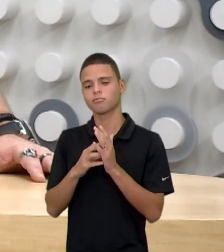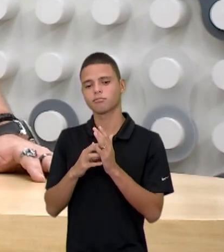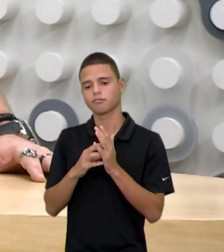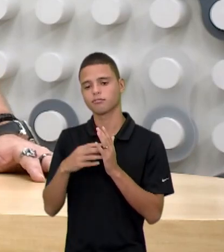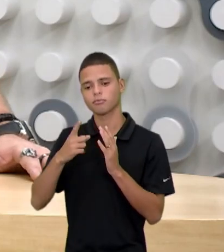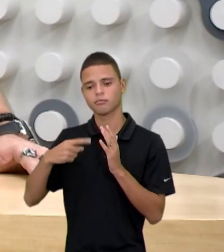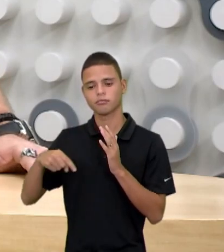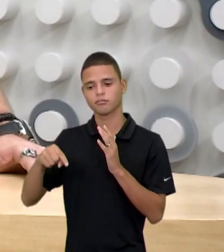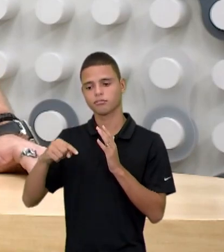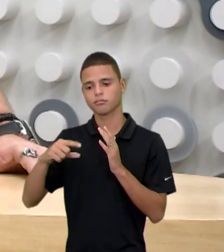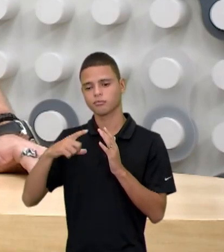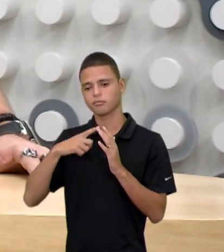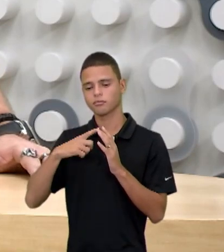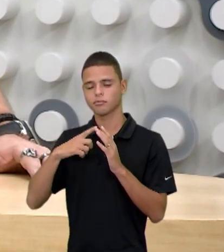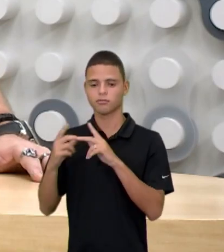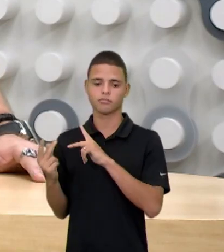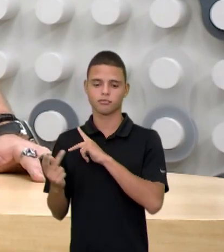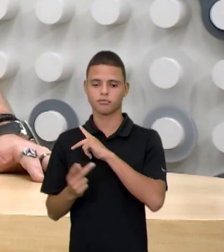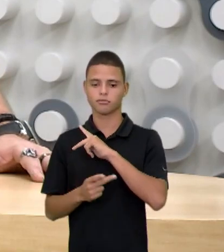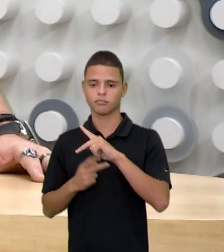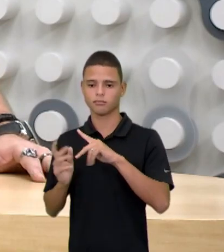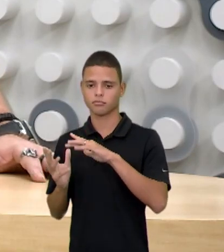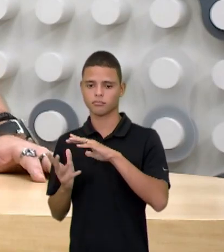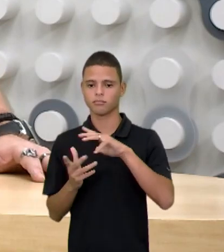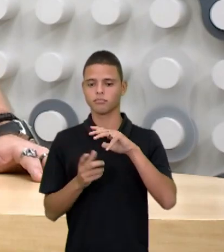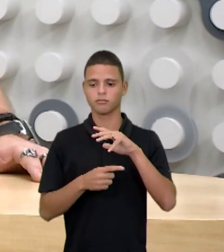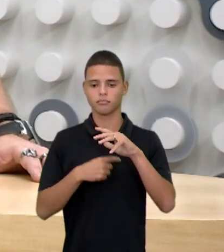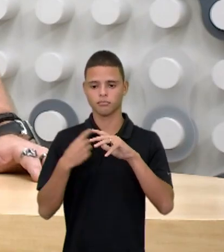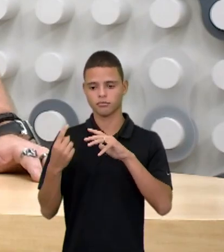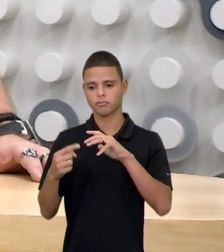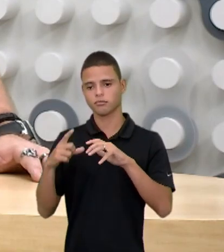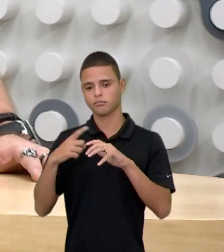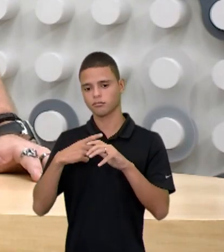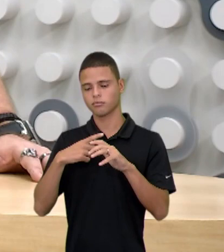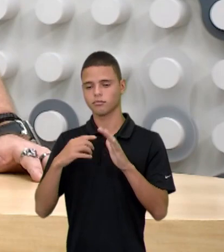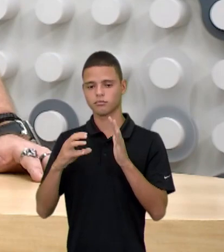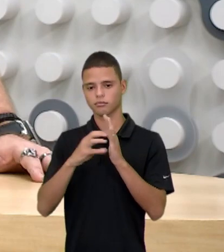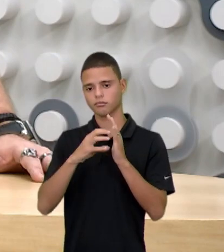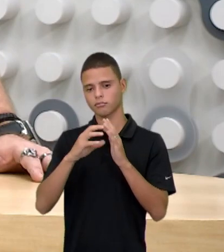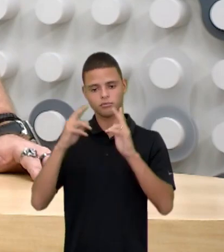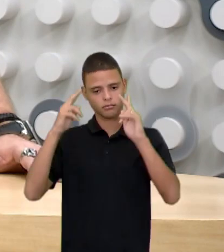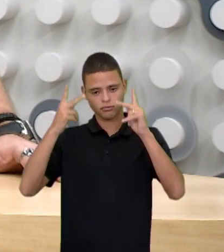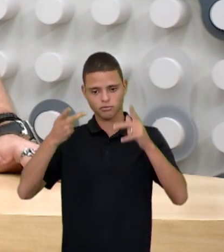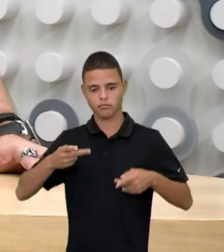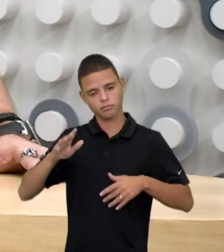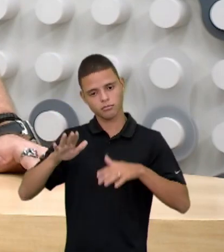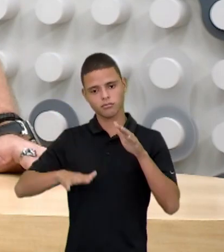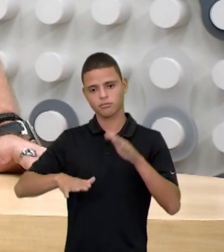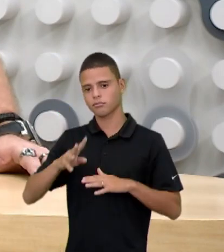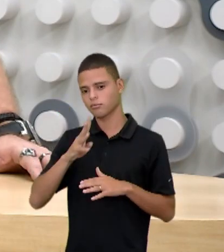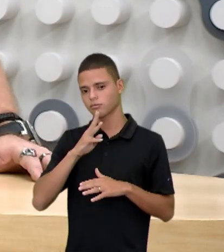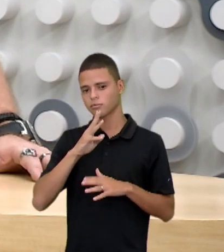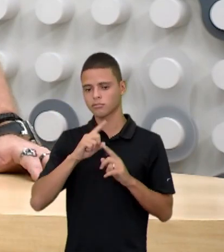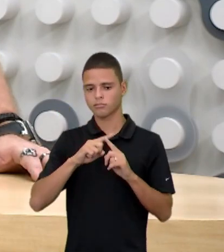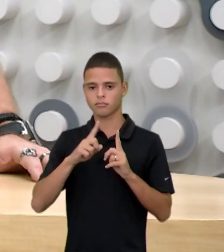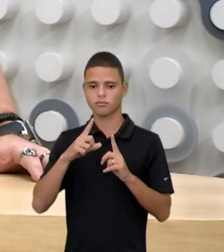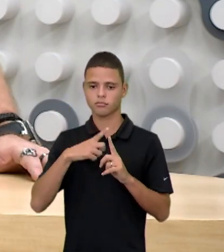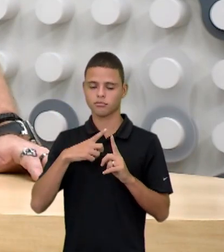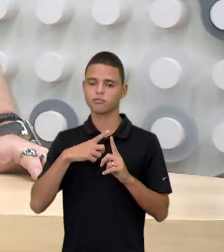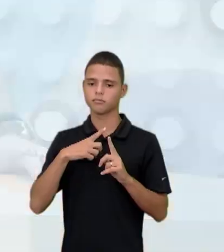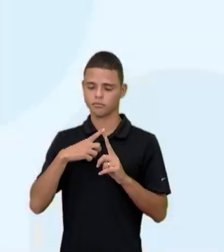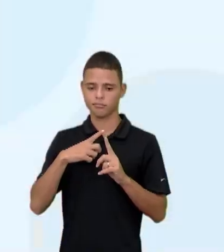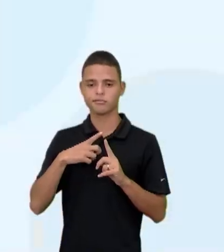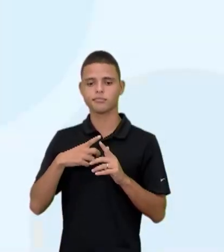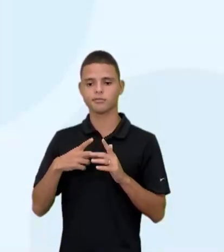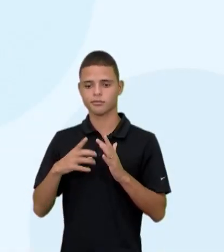nós temos no planeta, que é uma interferência humana, né, que muita gente aí desconhece, mas que está aqui, ó, o efeito do